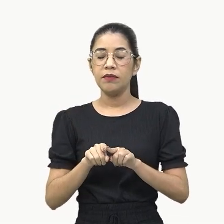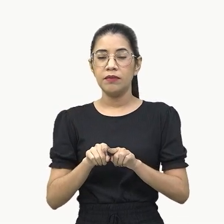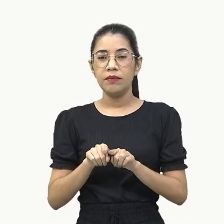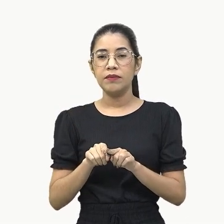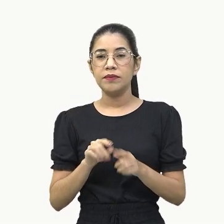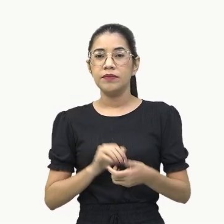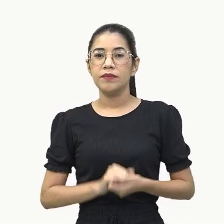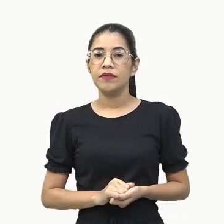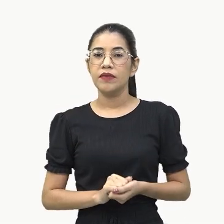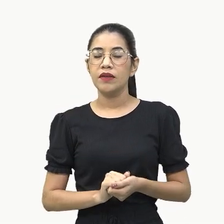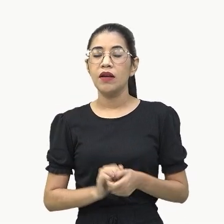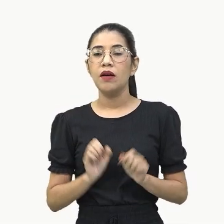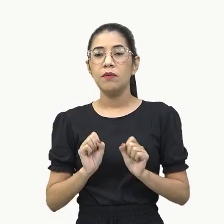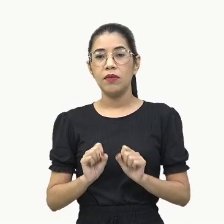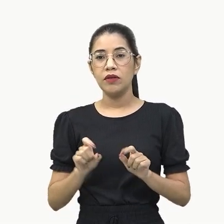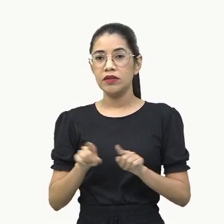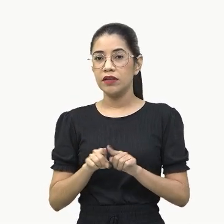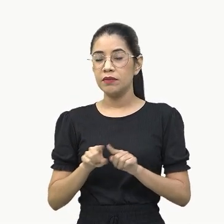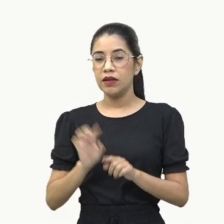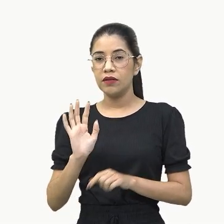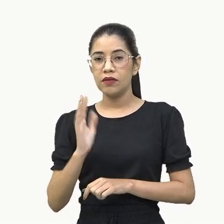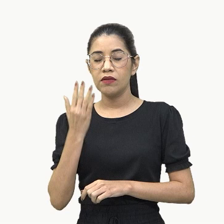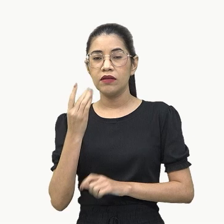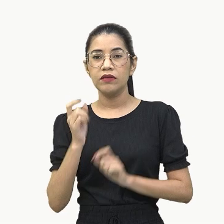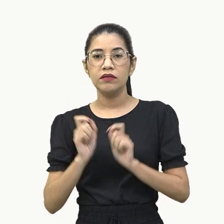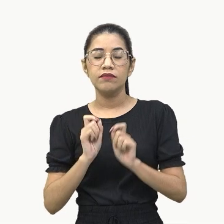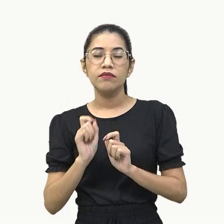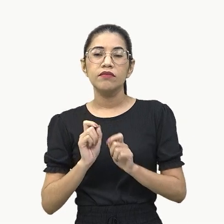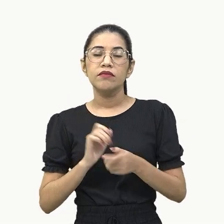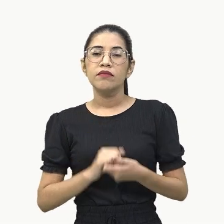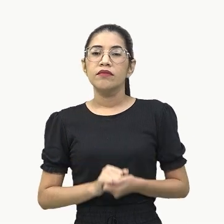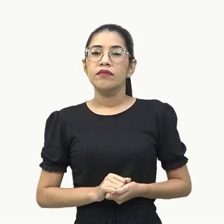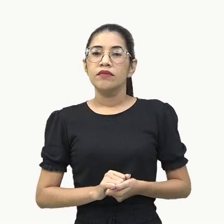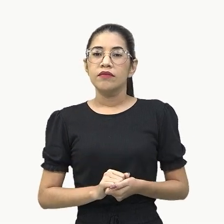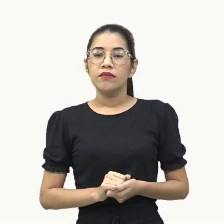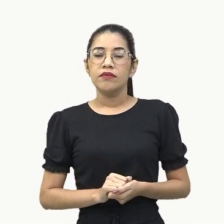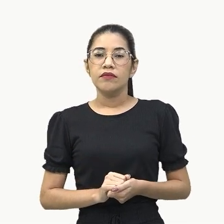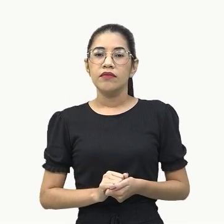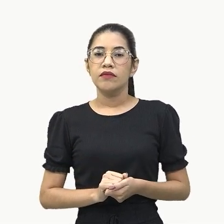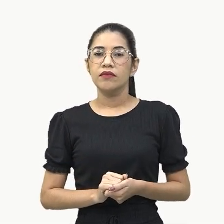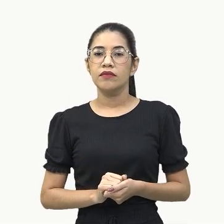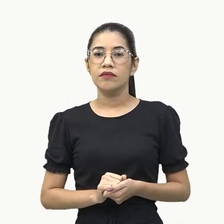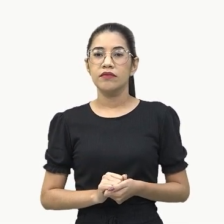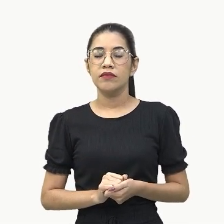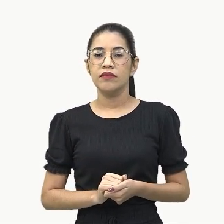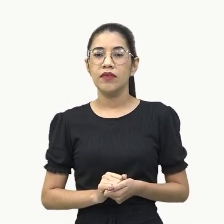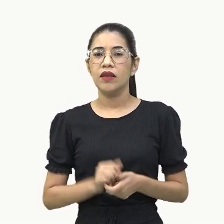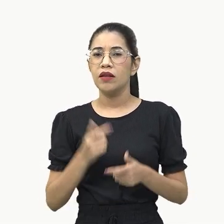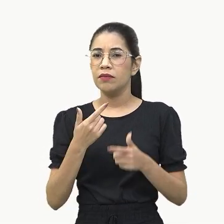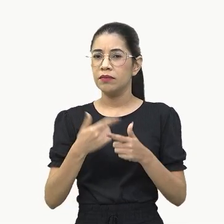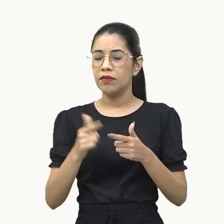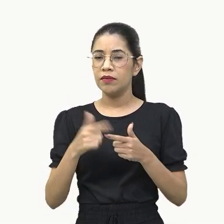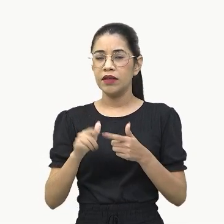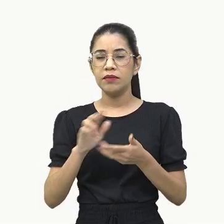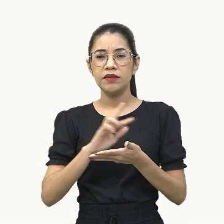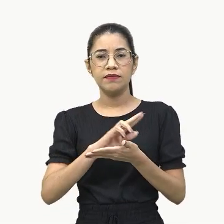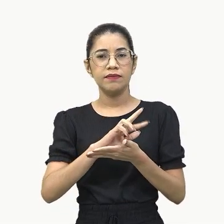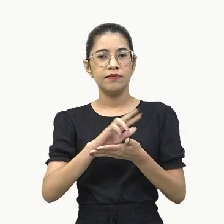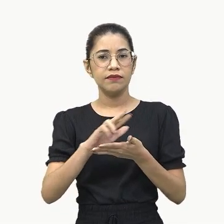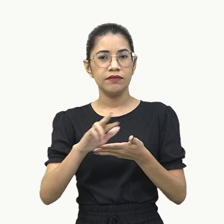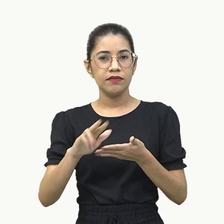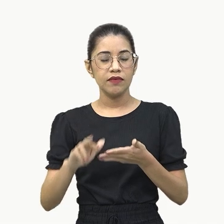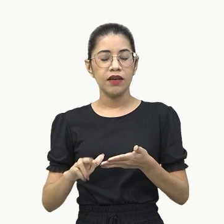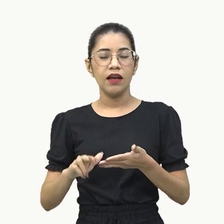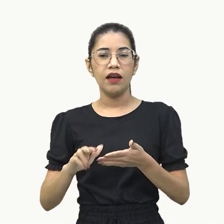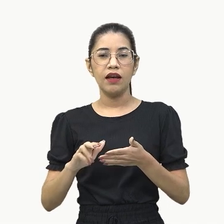isso pode inclusive acabar causando aí não apenas os problemas com relação eh aos